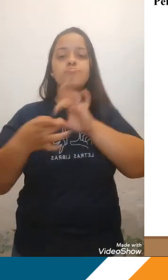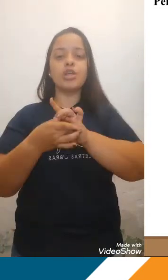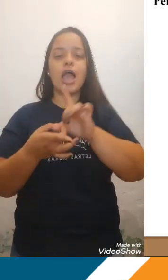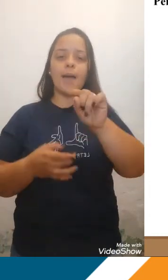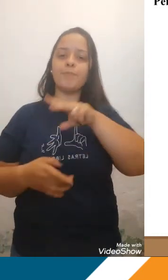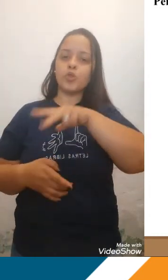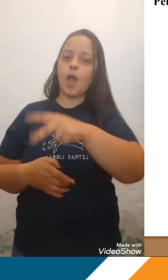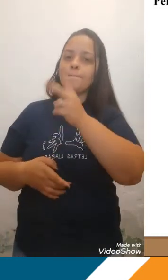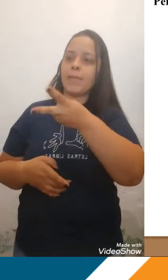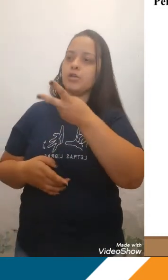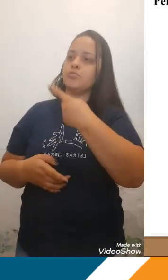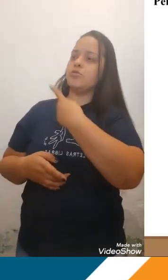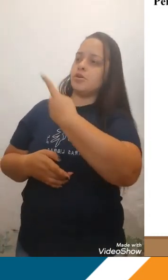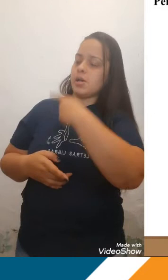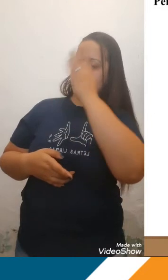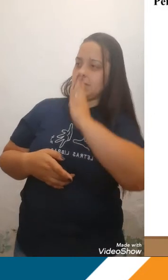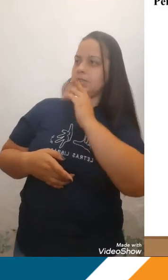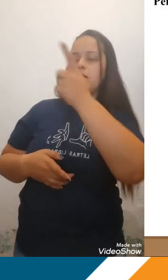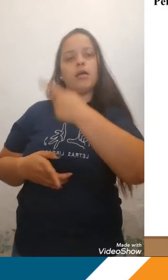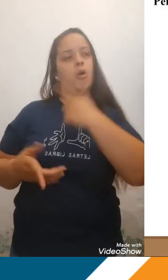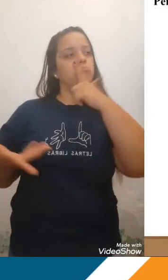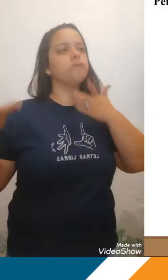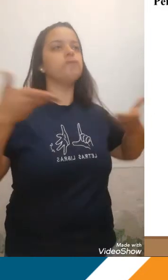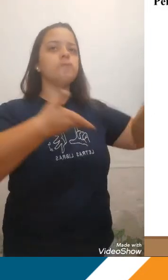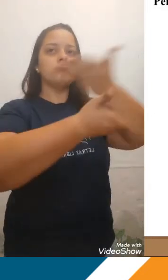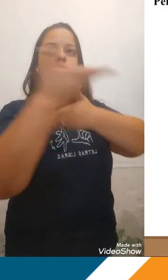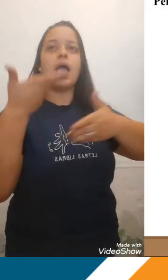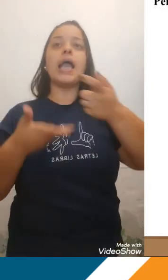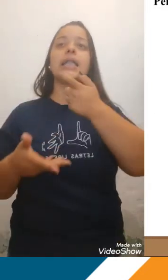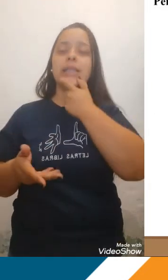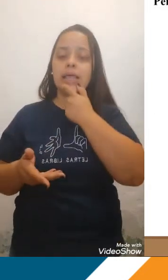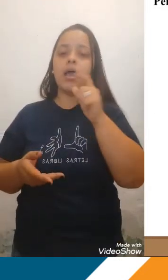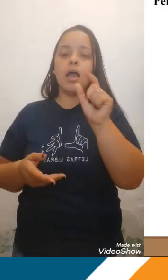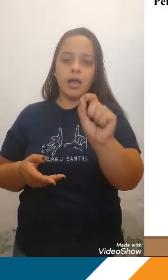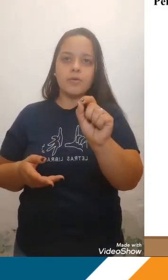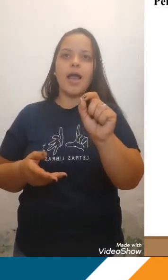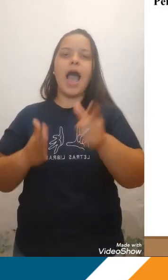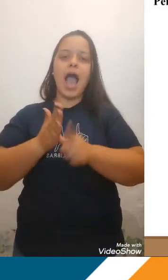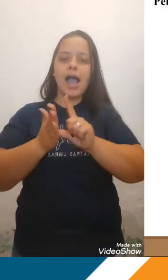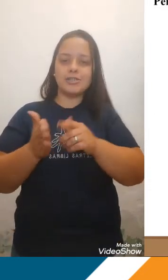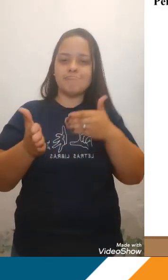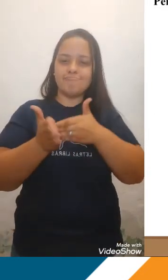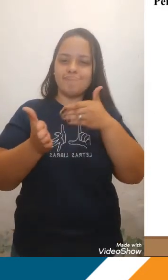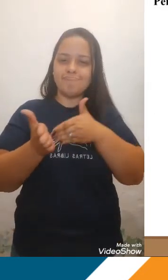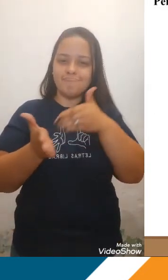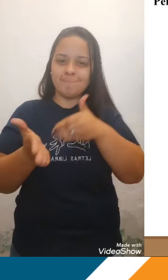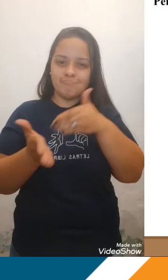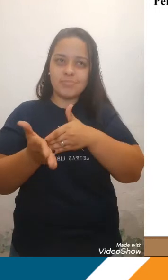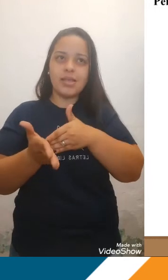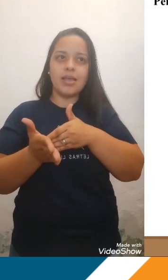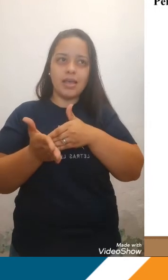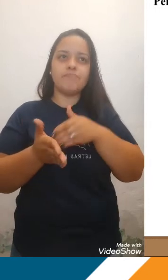Portugal. E isso beneficiou principalmente a Inglaterra, até então limitada comercialmente pelas